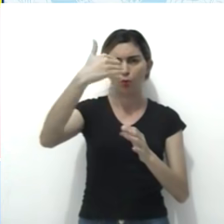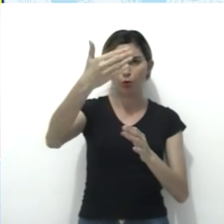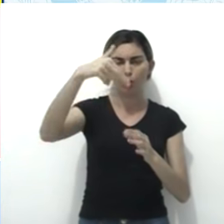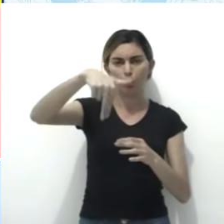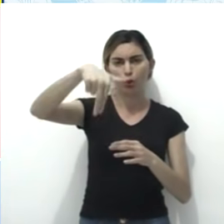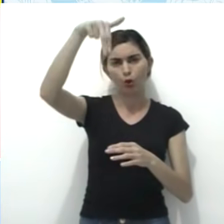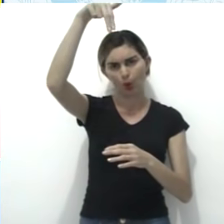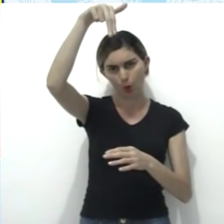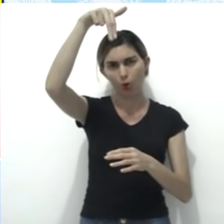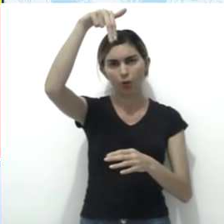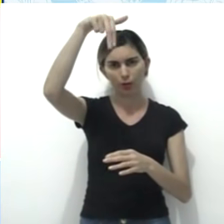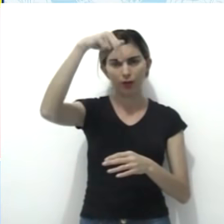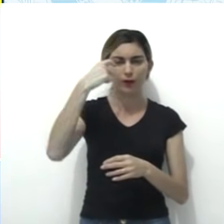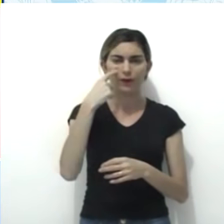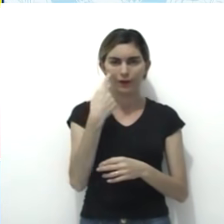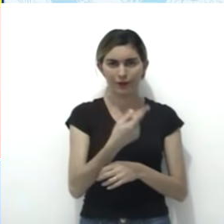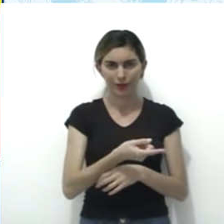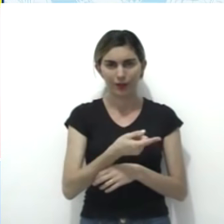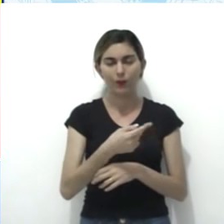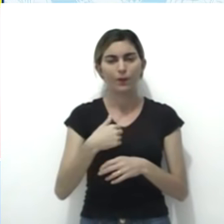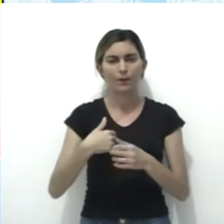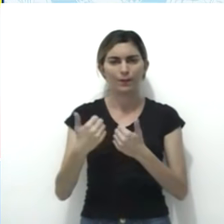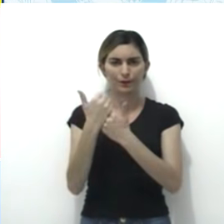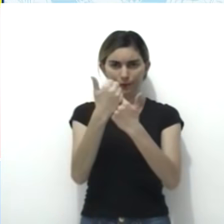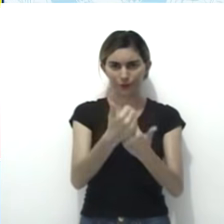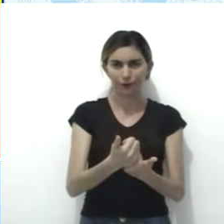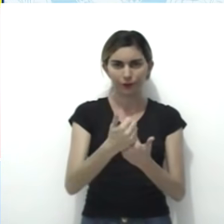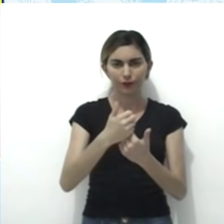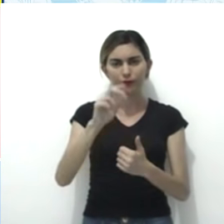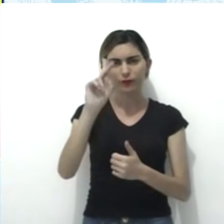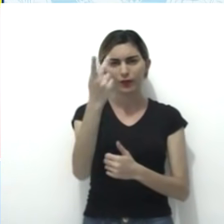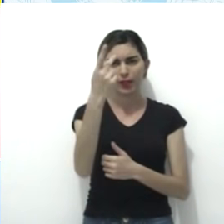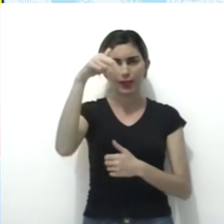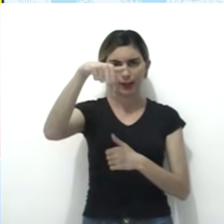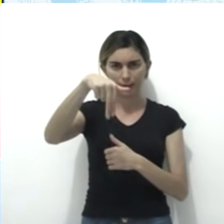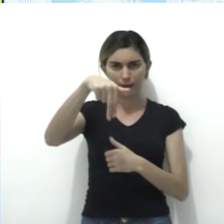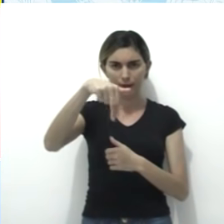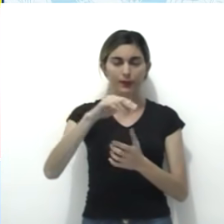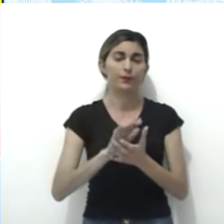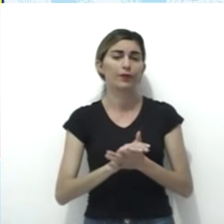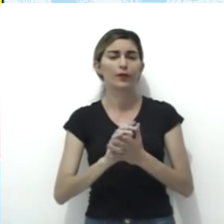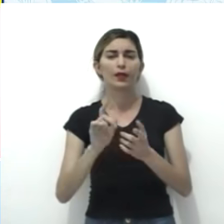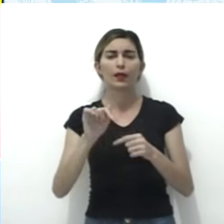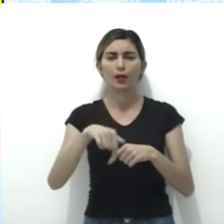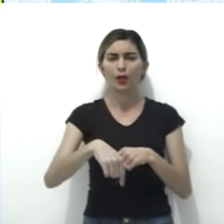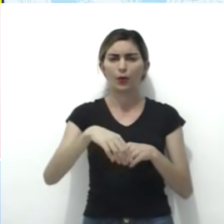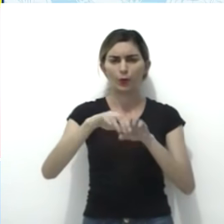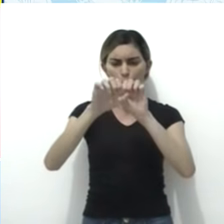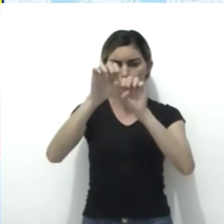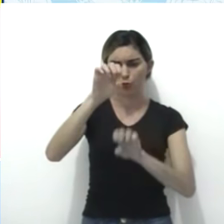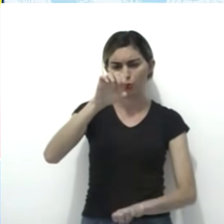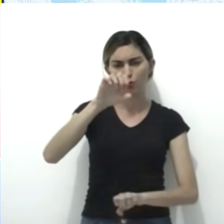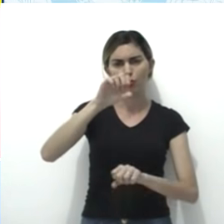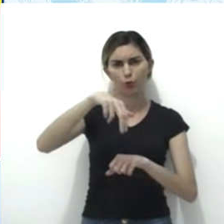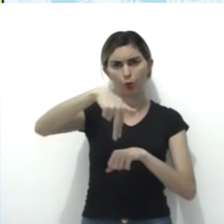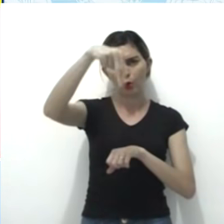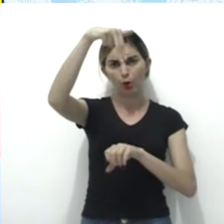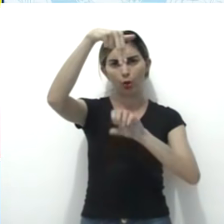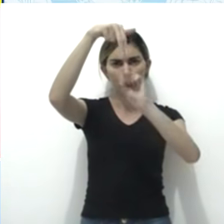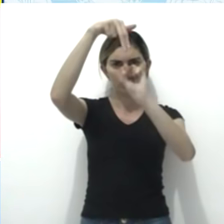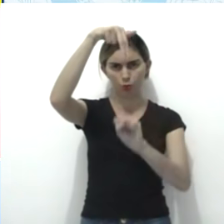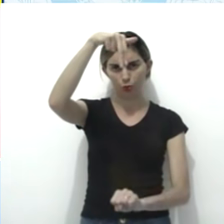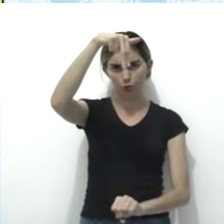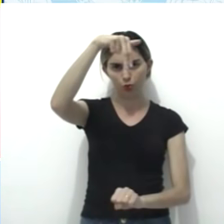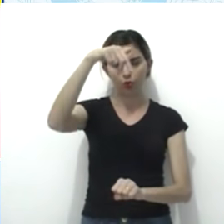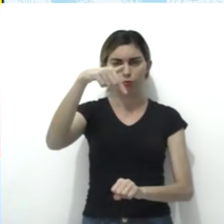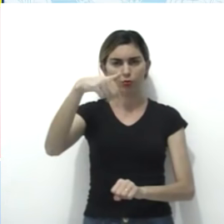dividido no hemisfério norte que na imagem está representado pela sigla h n e o hemisfério